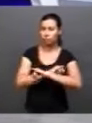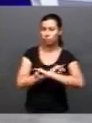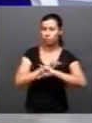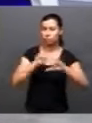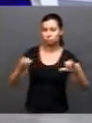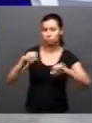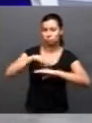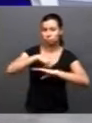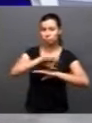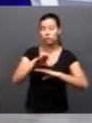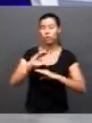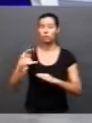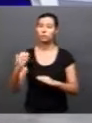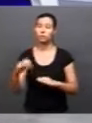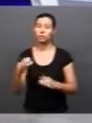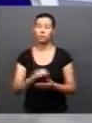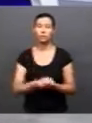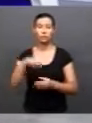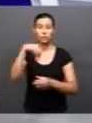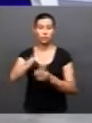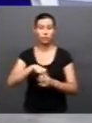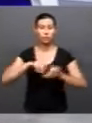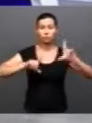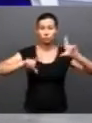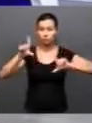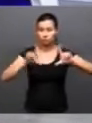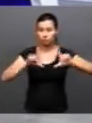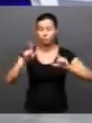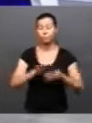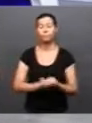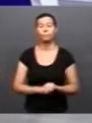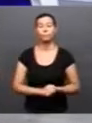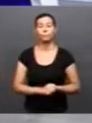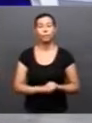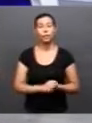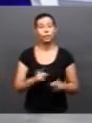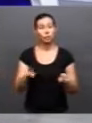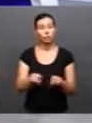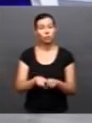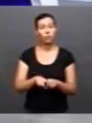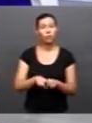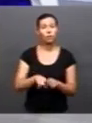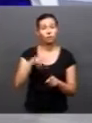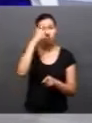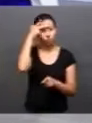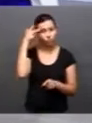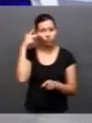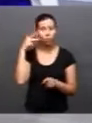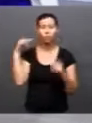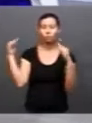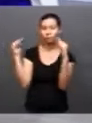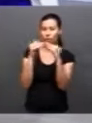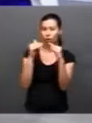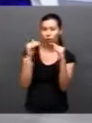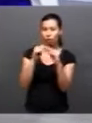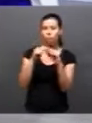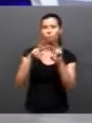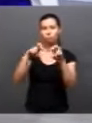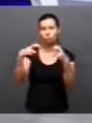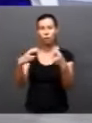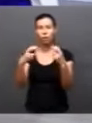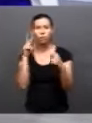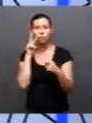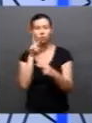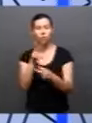da programação da emissora de televisão e que esses programas pudessem chegar ao público. Então, eu acho que o Comunica Ciência,